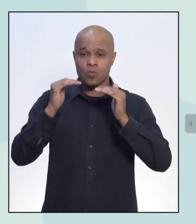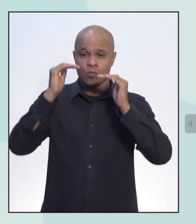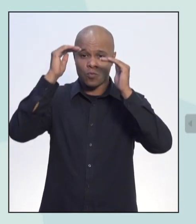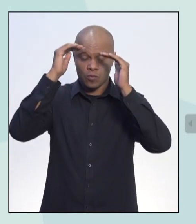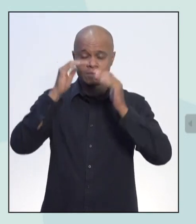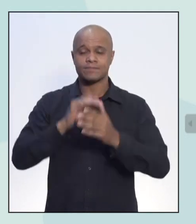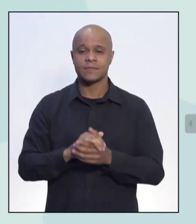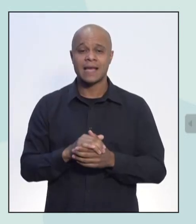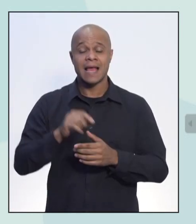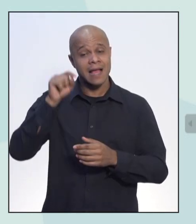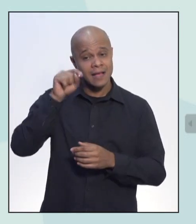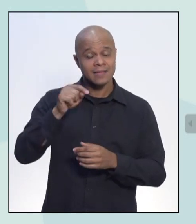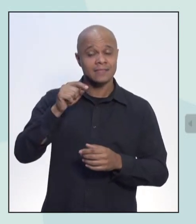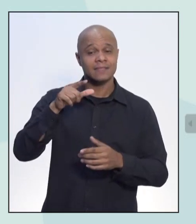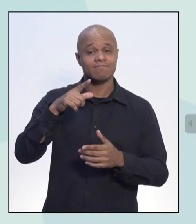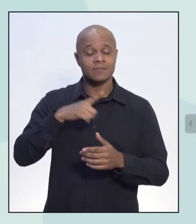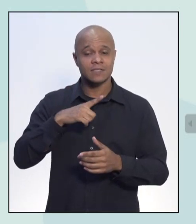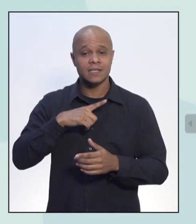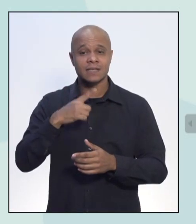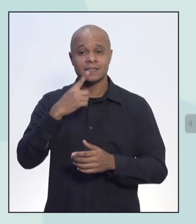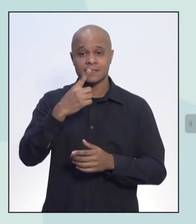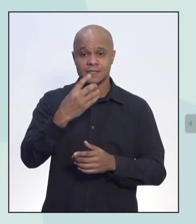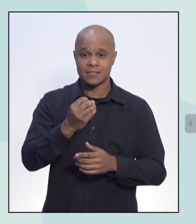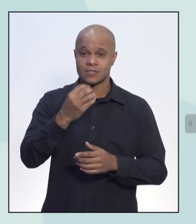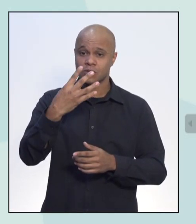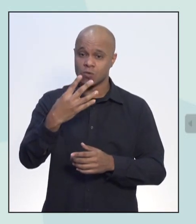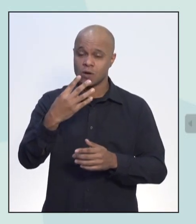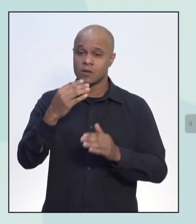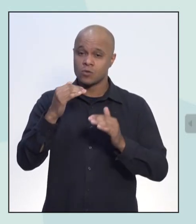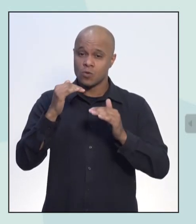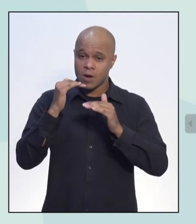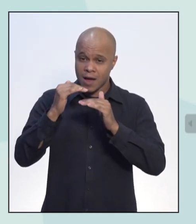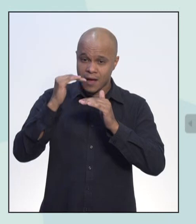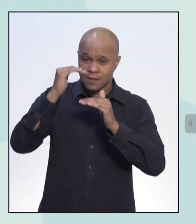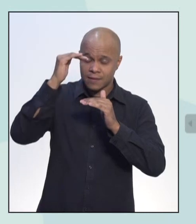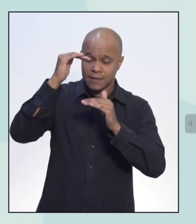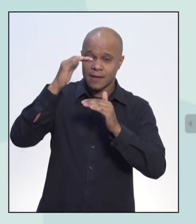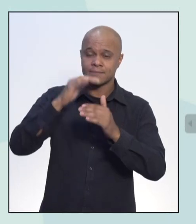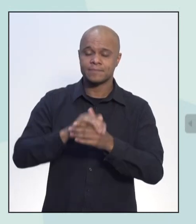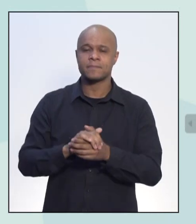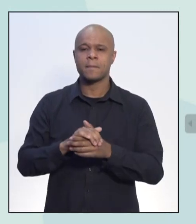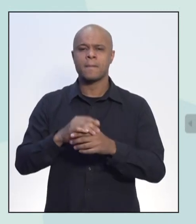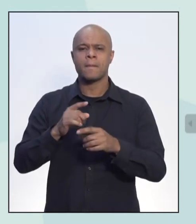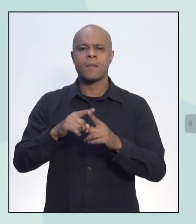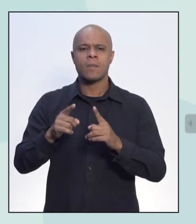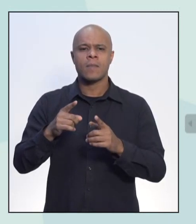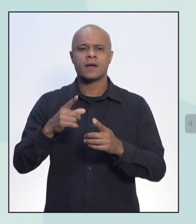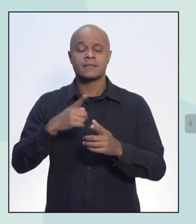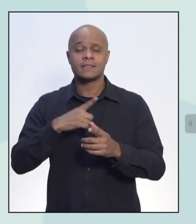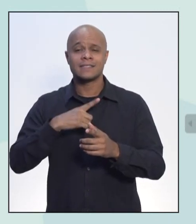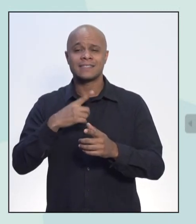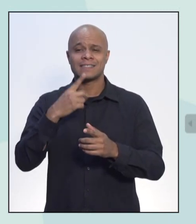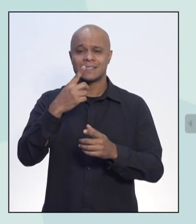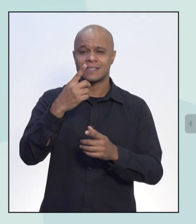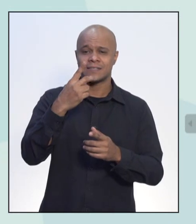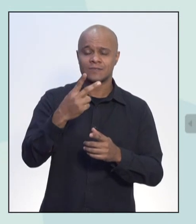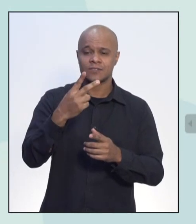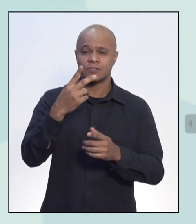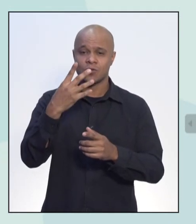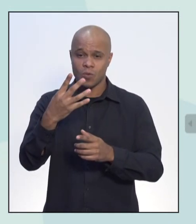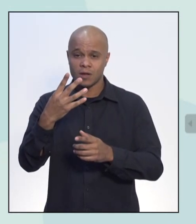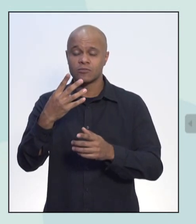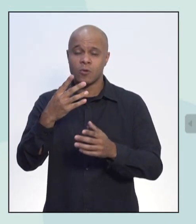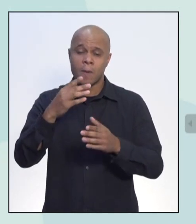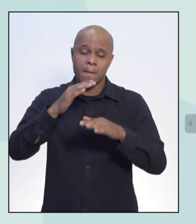engano. E essa daqui ela tem 104 andares, mais ou menos, mas por causa da torre, que tem 124 metros, ultrapassou